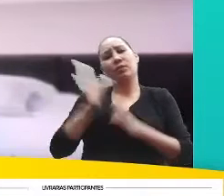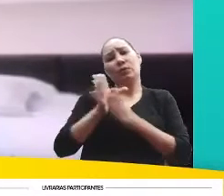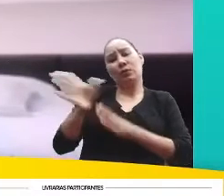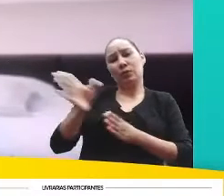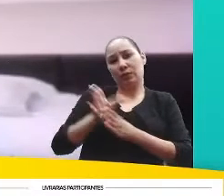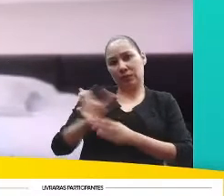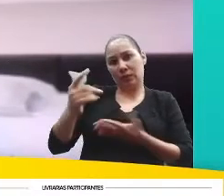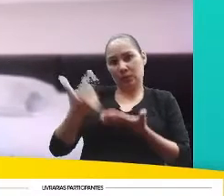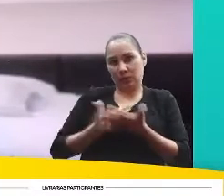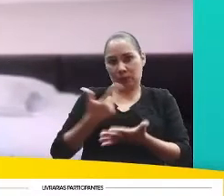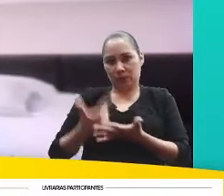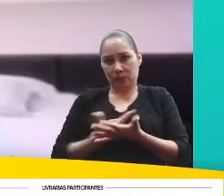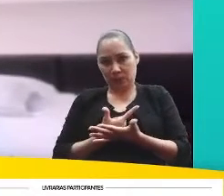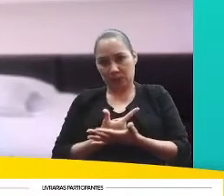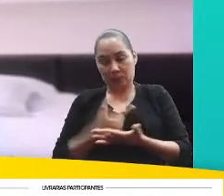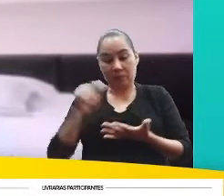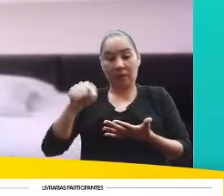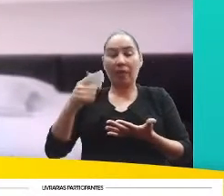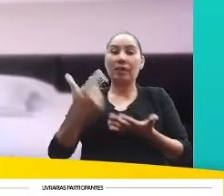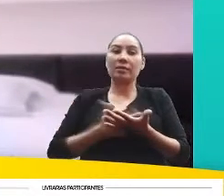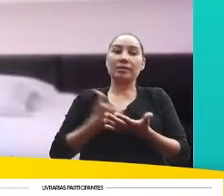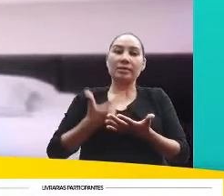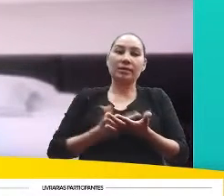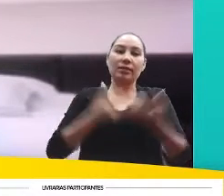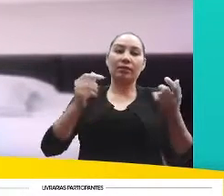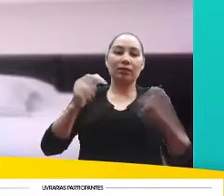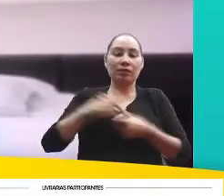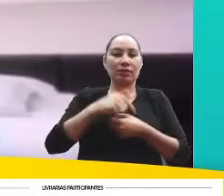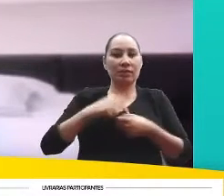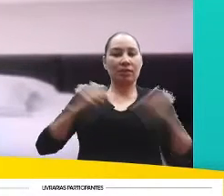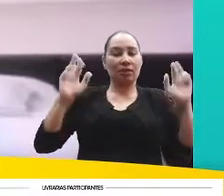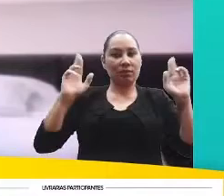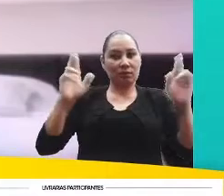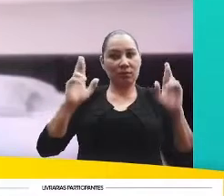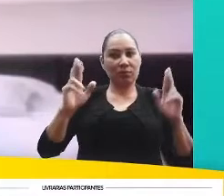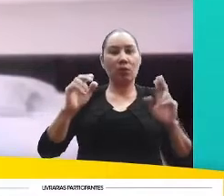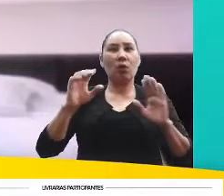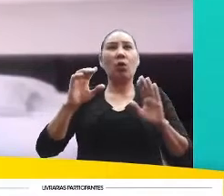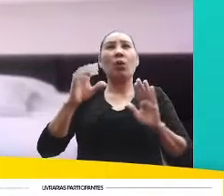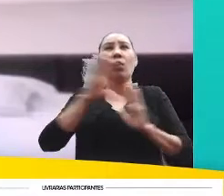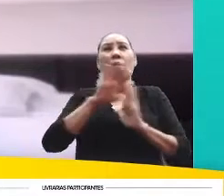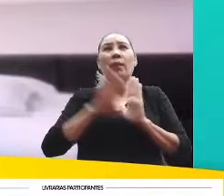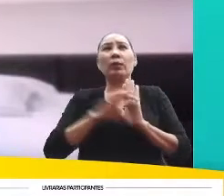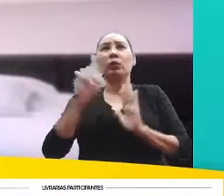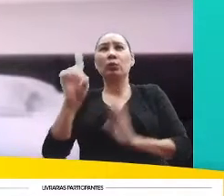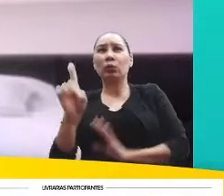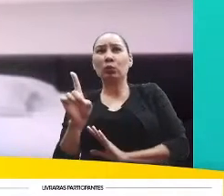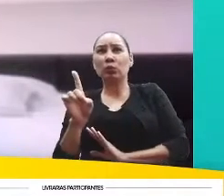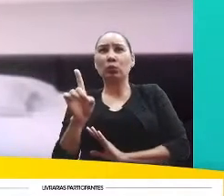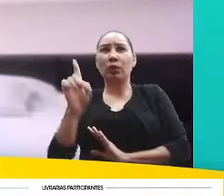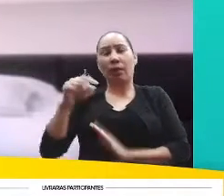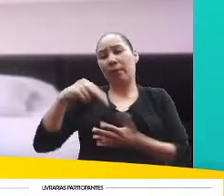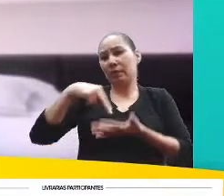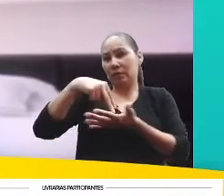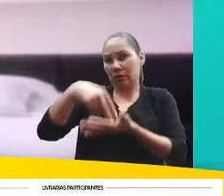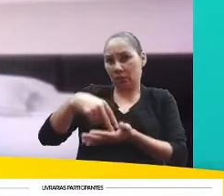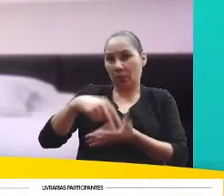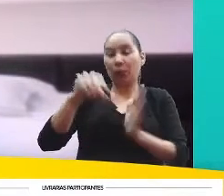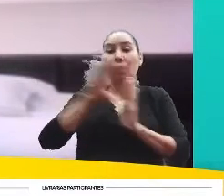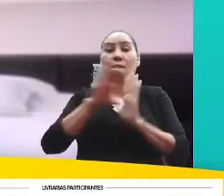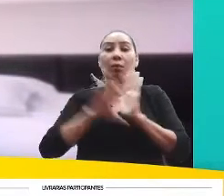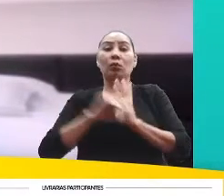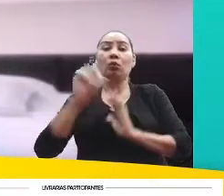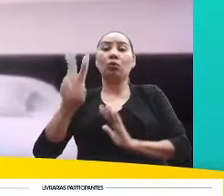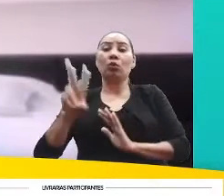de Esperança, o capítulo 1 é uma apresentação, o 2, o 3 e o 4, nós vamos falar sobre